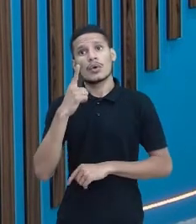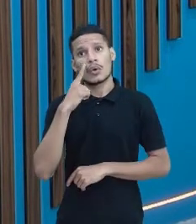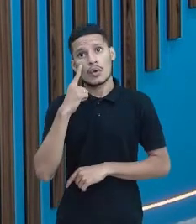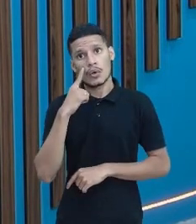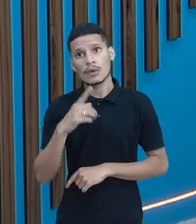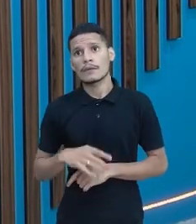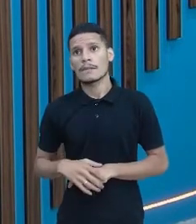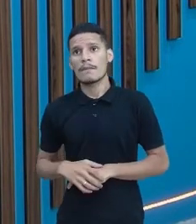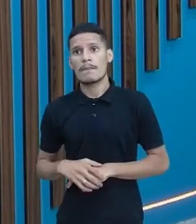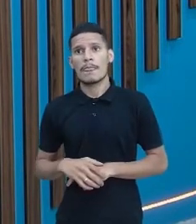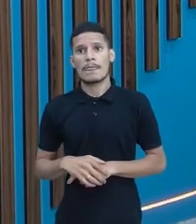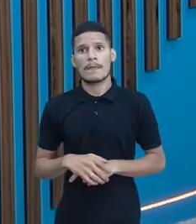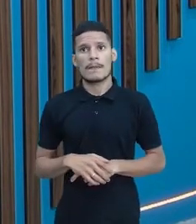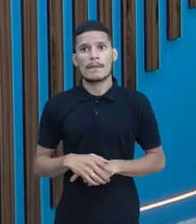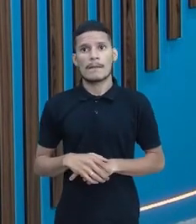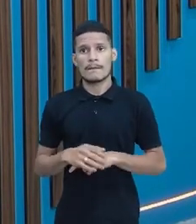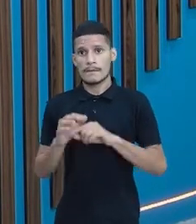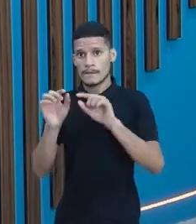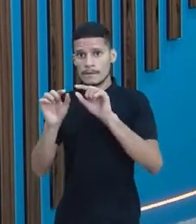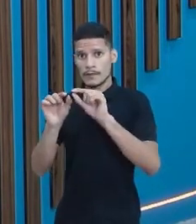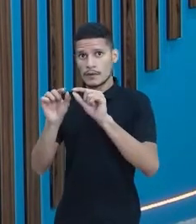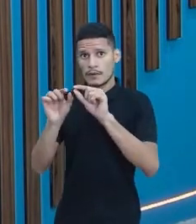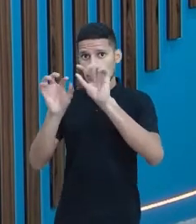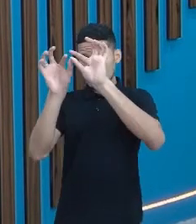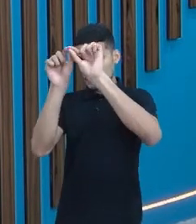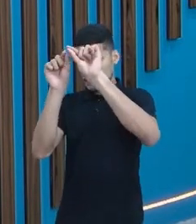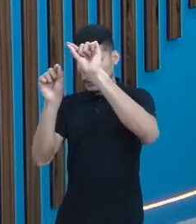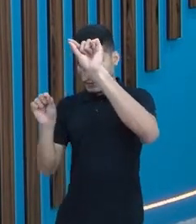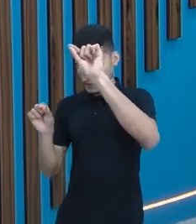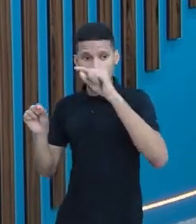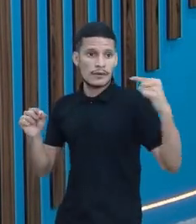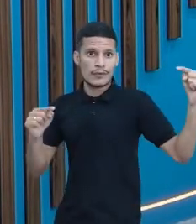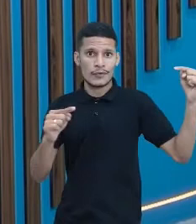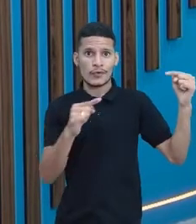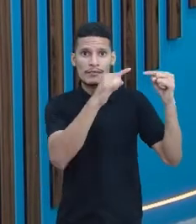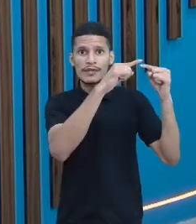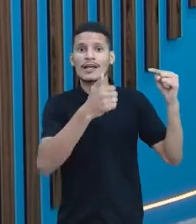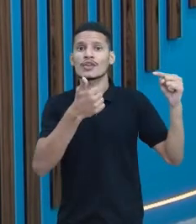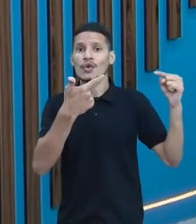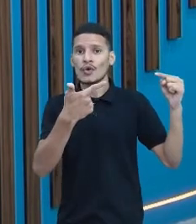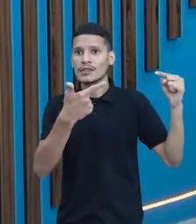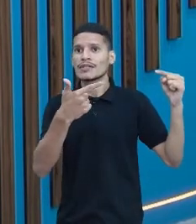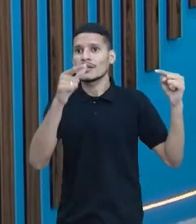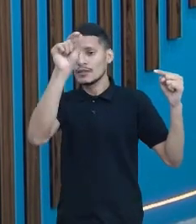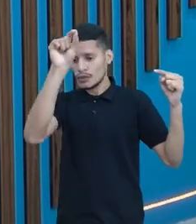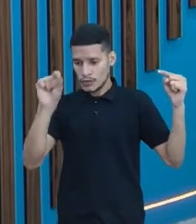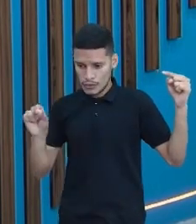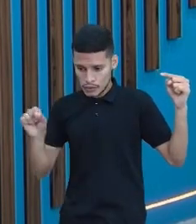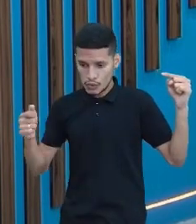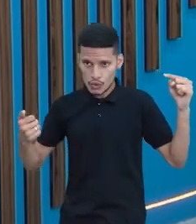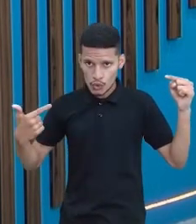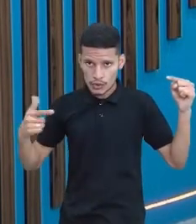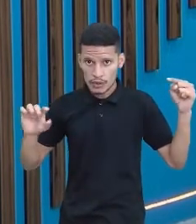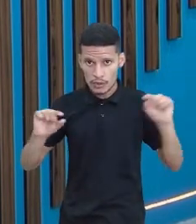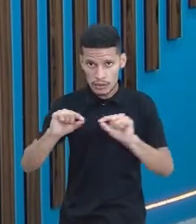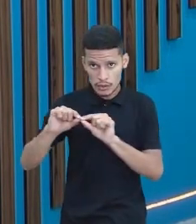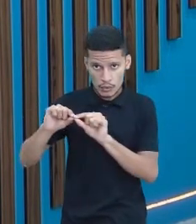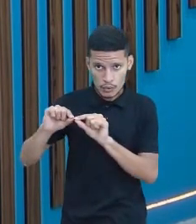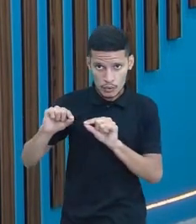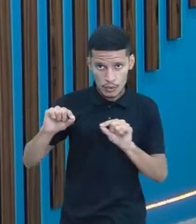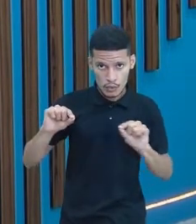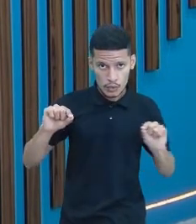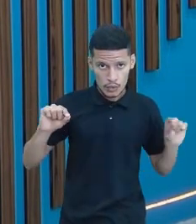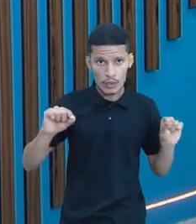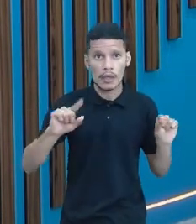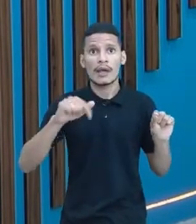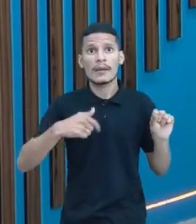seja, essa medida aqui ao quadrado, ou seja, 12 centímetros ao quadrado, é igual à hipotenusa, que